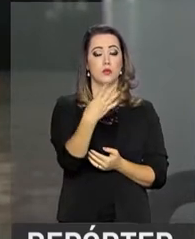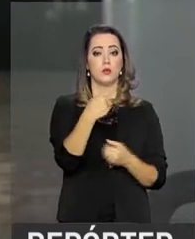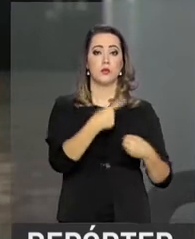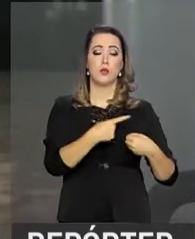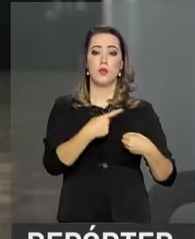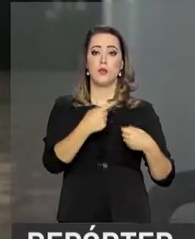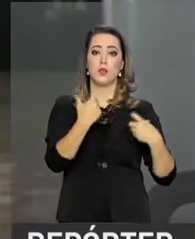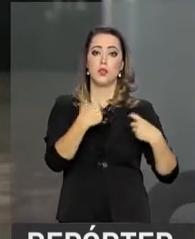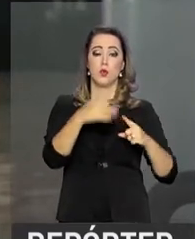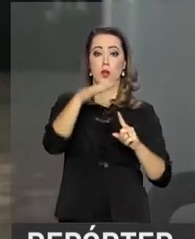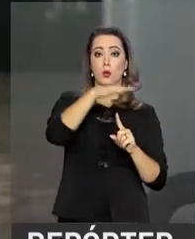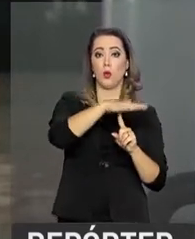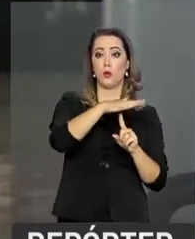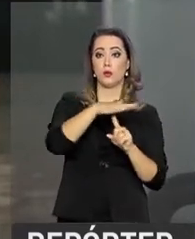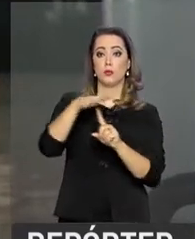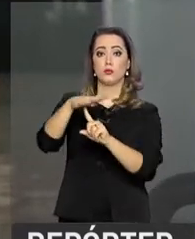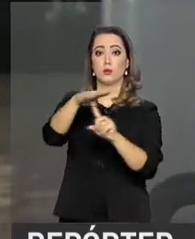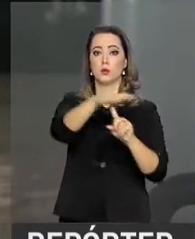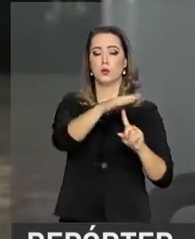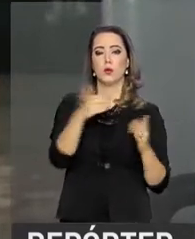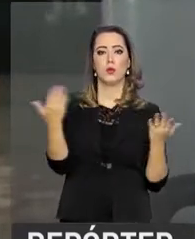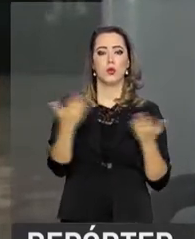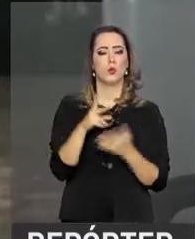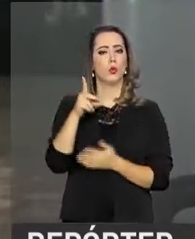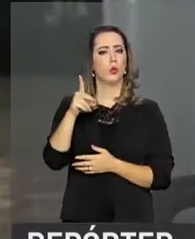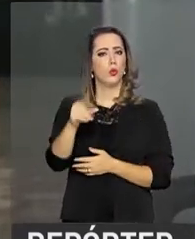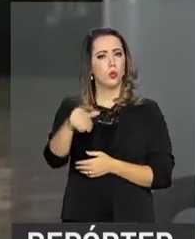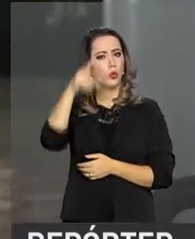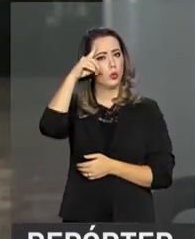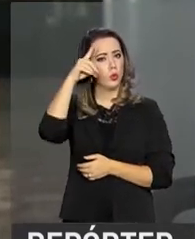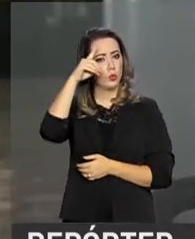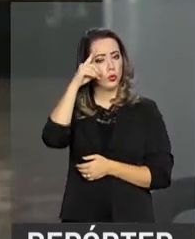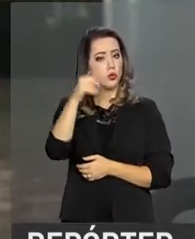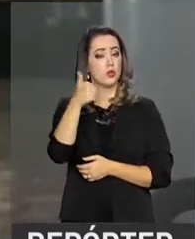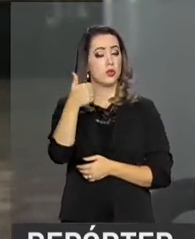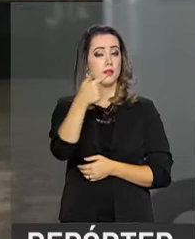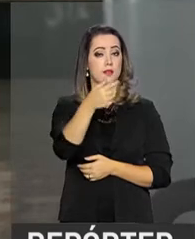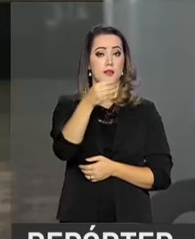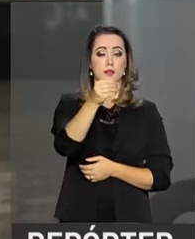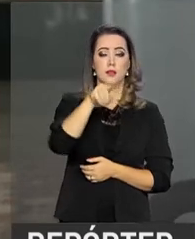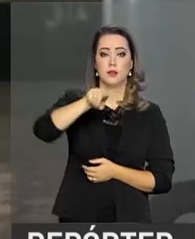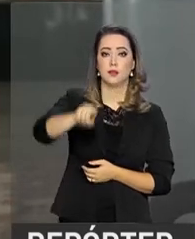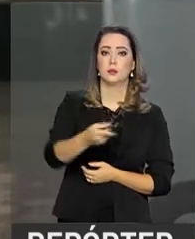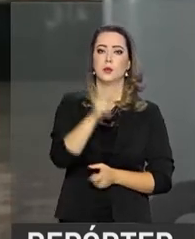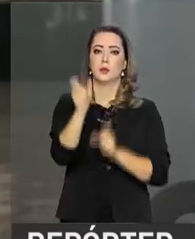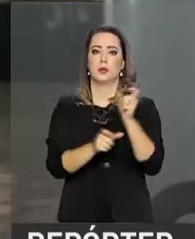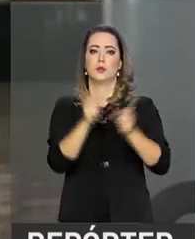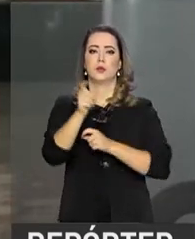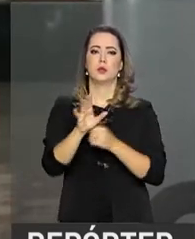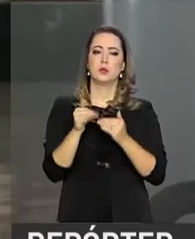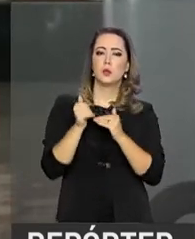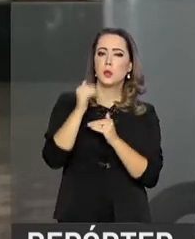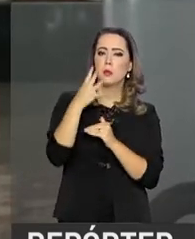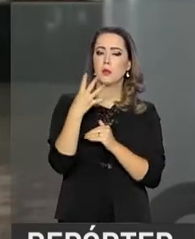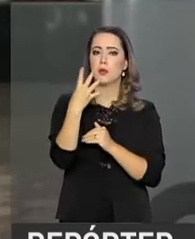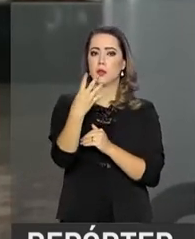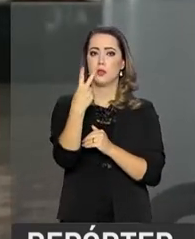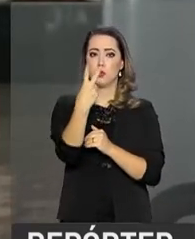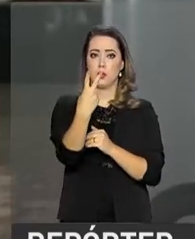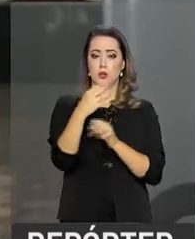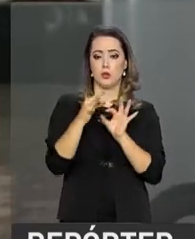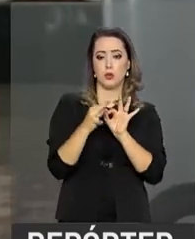em funcionamento e atende por dia a 170 mil pessoas o sistema tem pouco mais de 42